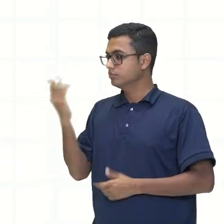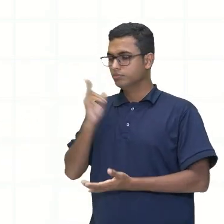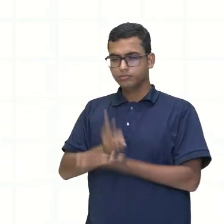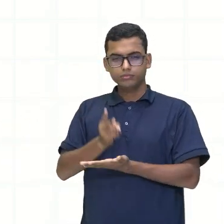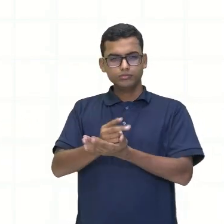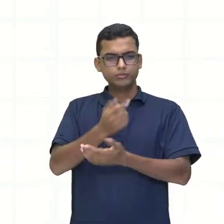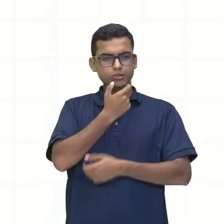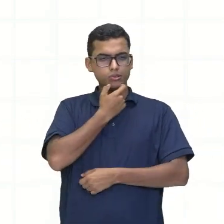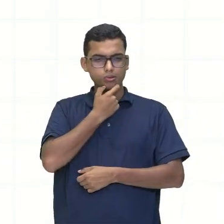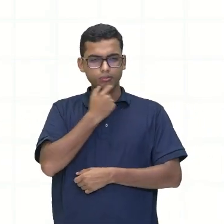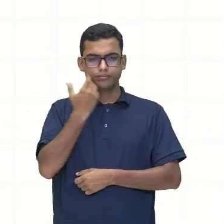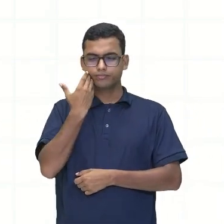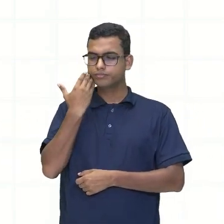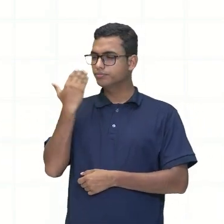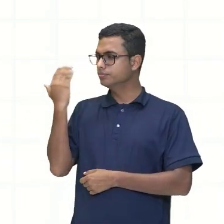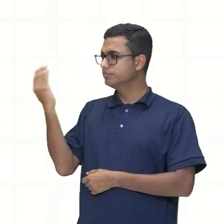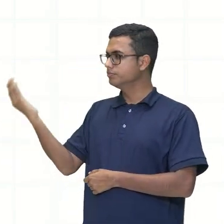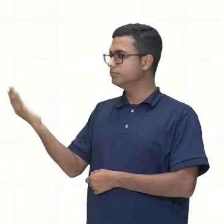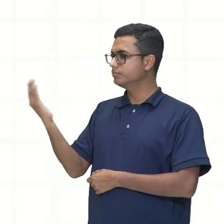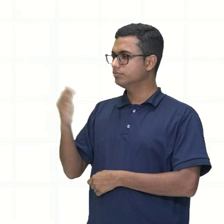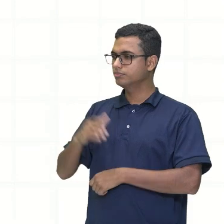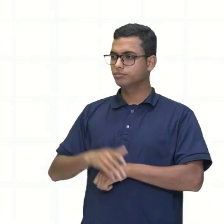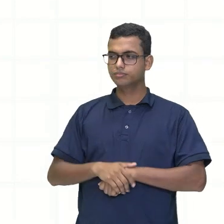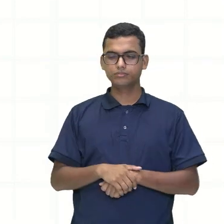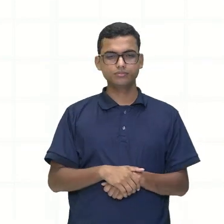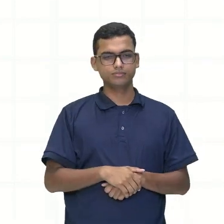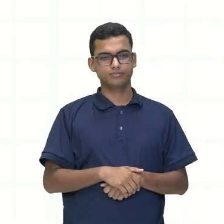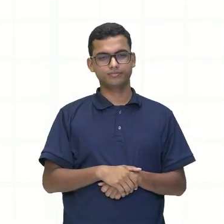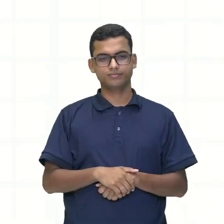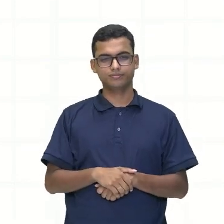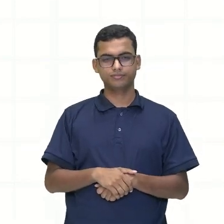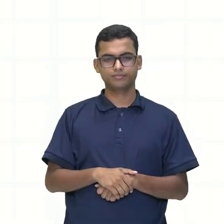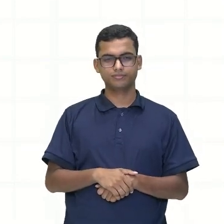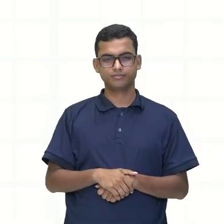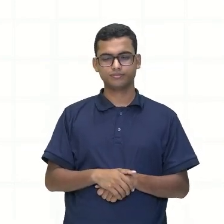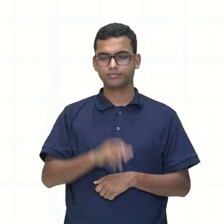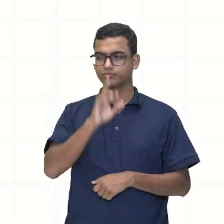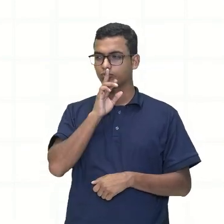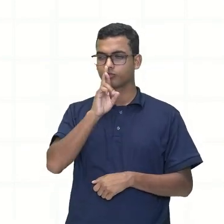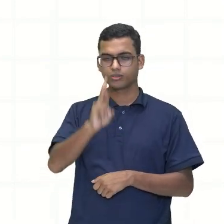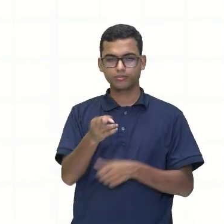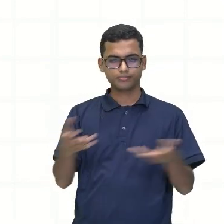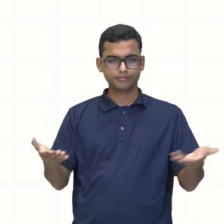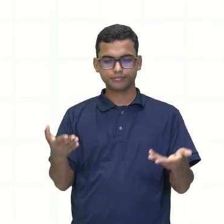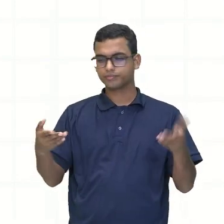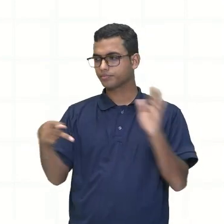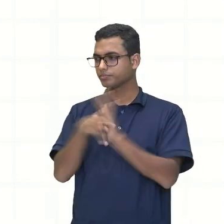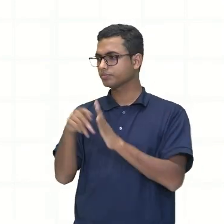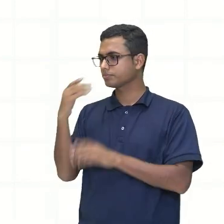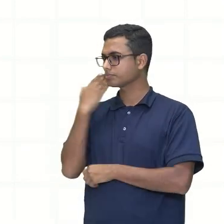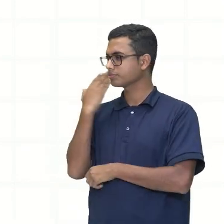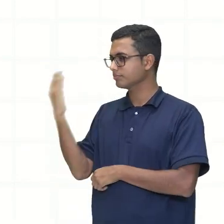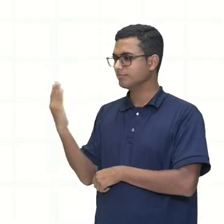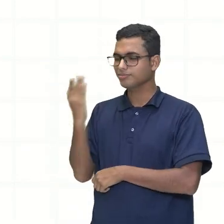porquê na pergunta. E para responder, eu vou dizer because